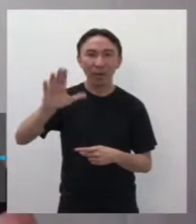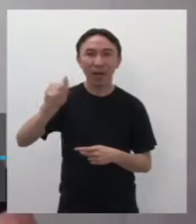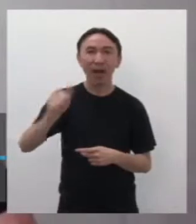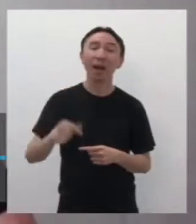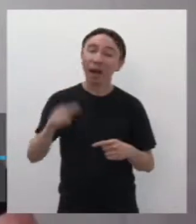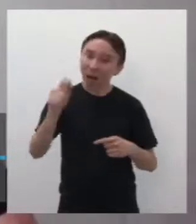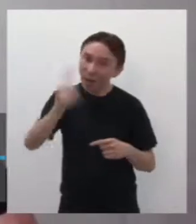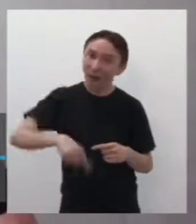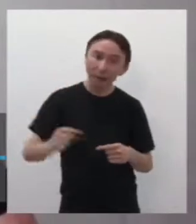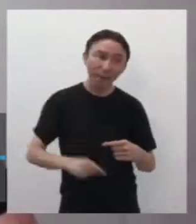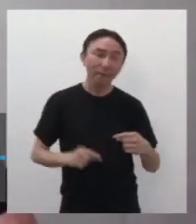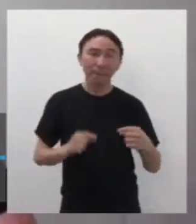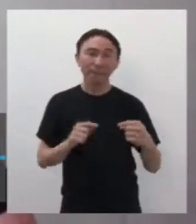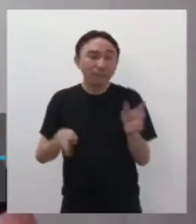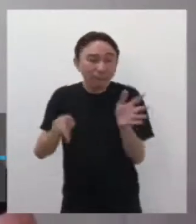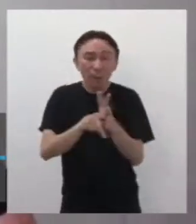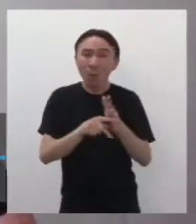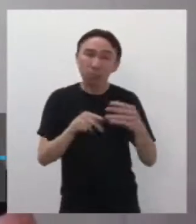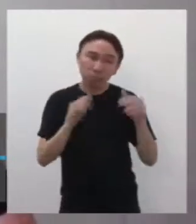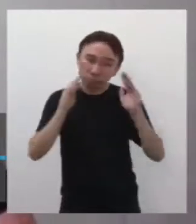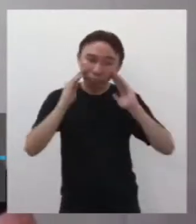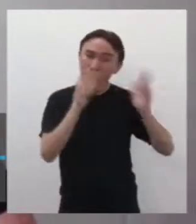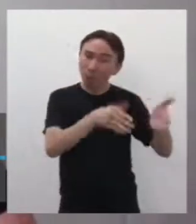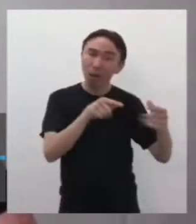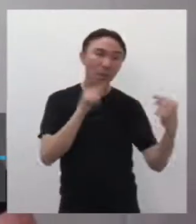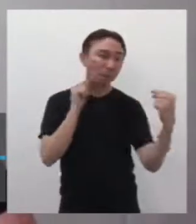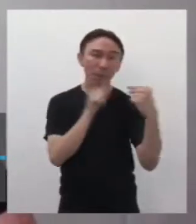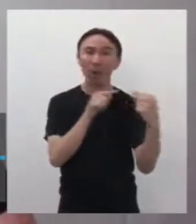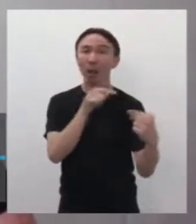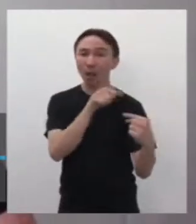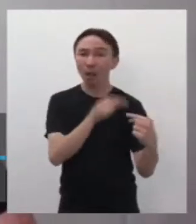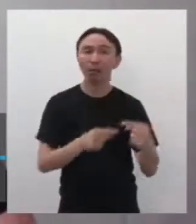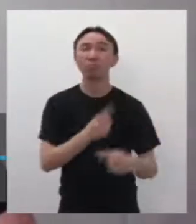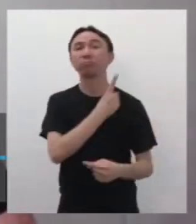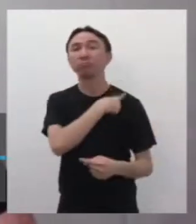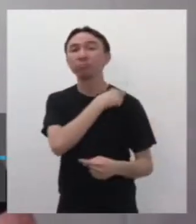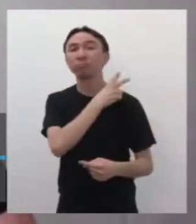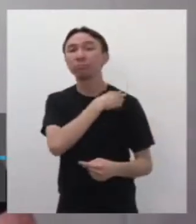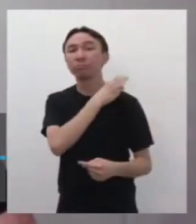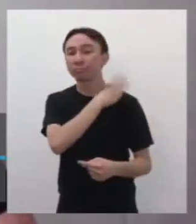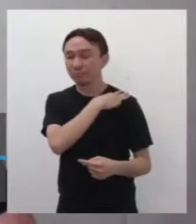está vivendo, né, de pandemia e